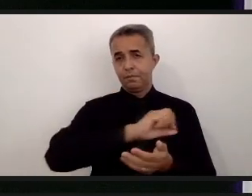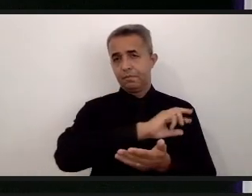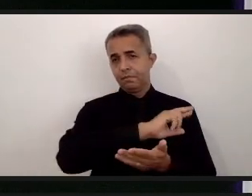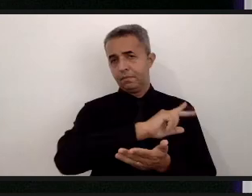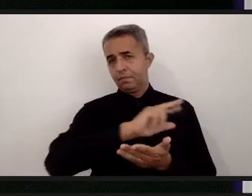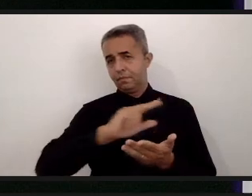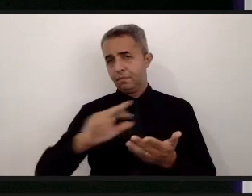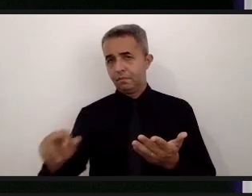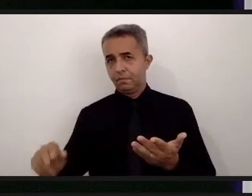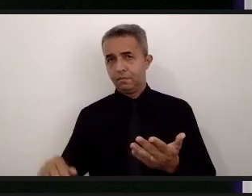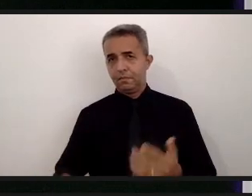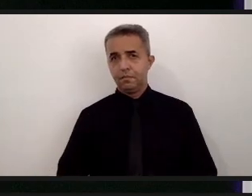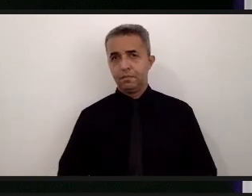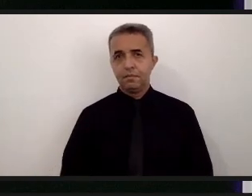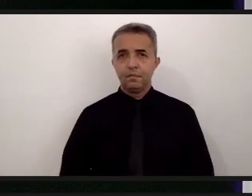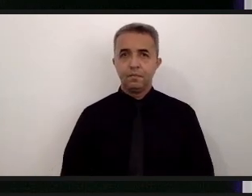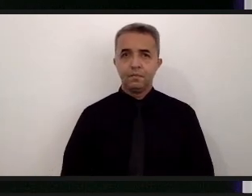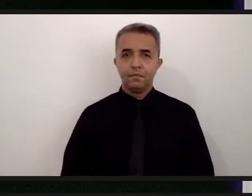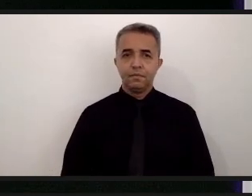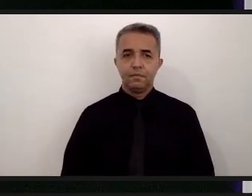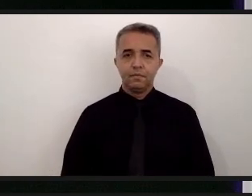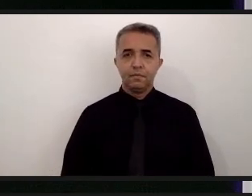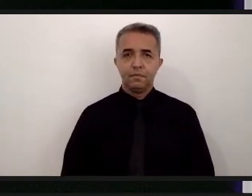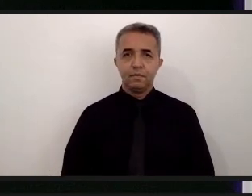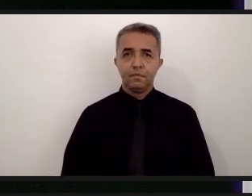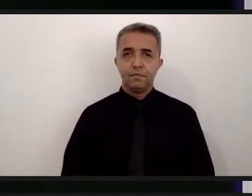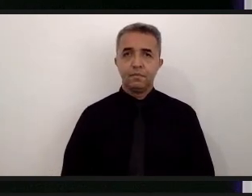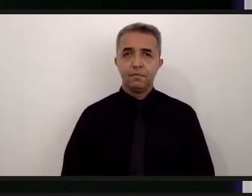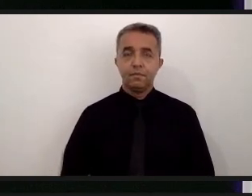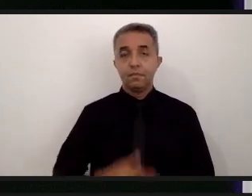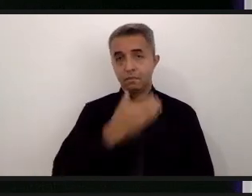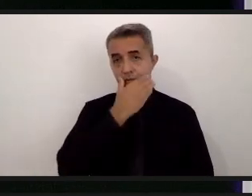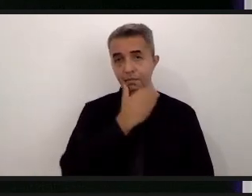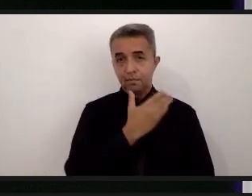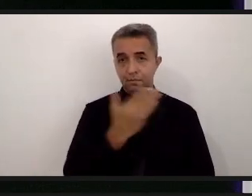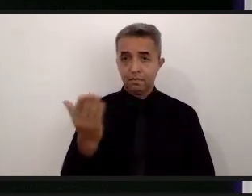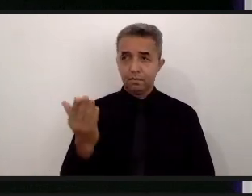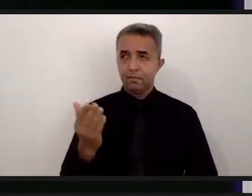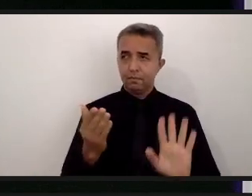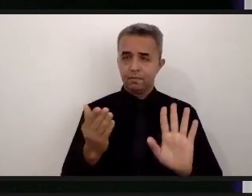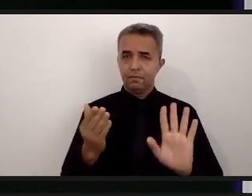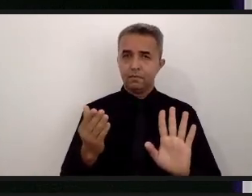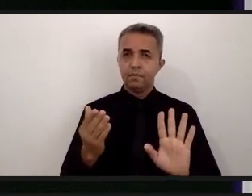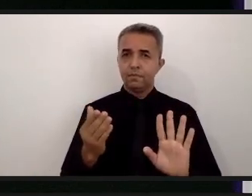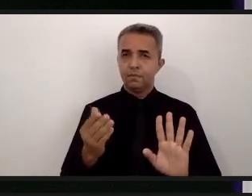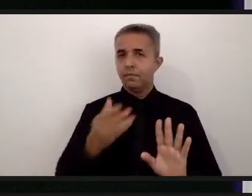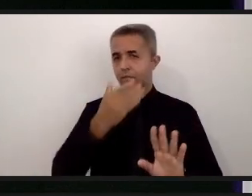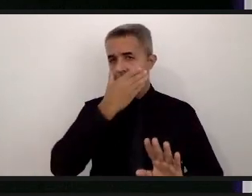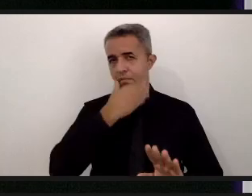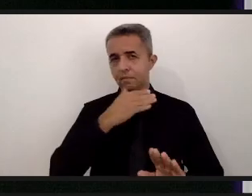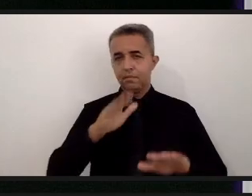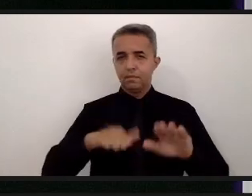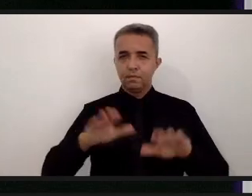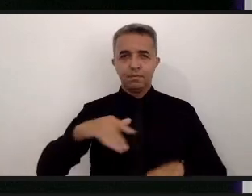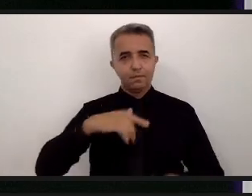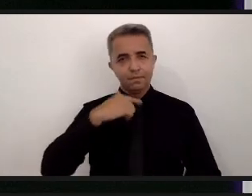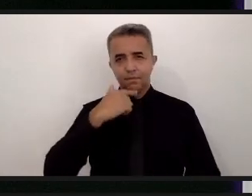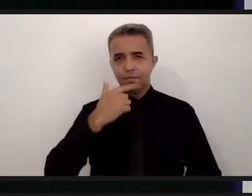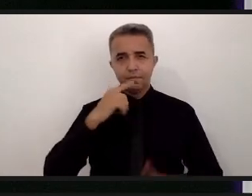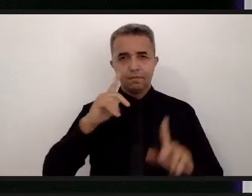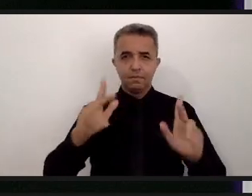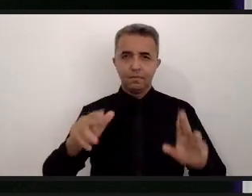Mil coisas. E o homem, muitas vezes, não desmerecendo o homem, mas ele não dá conta,